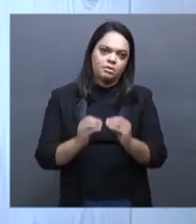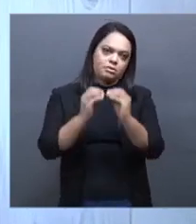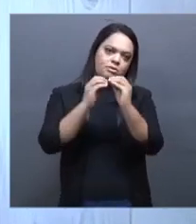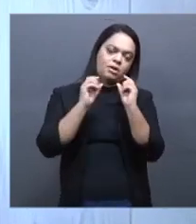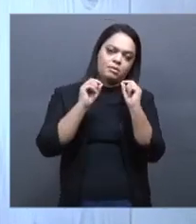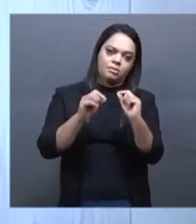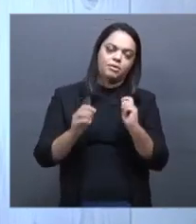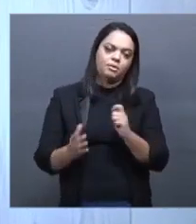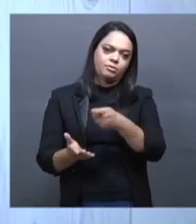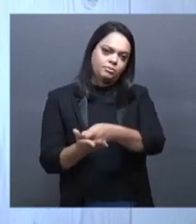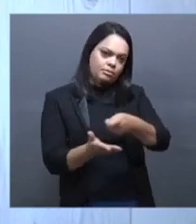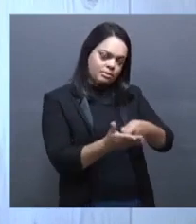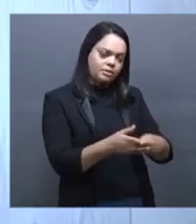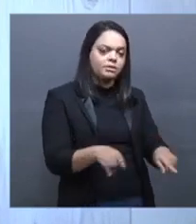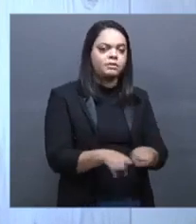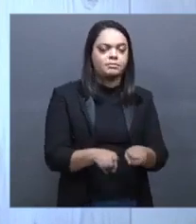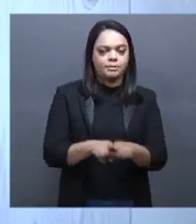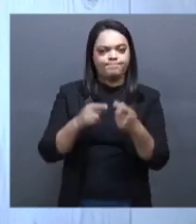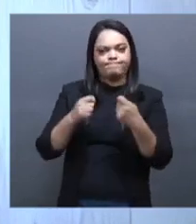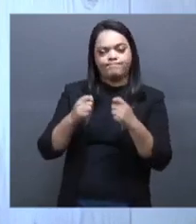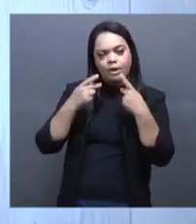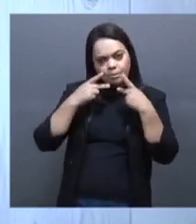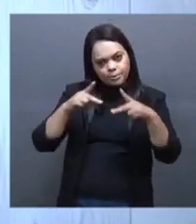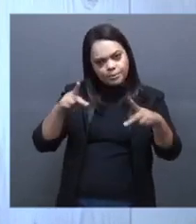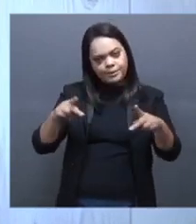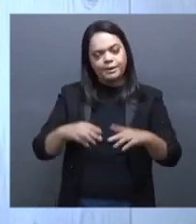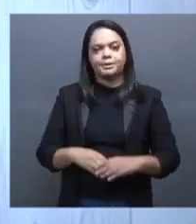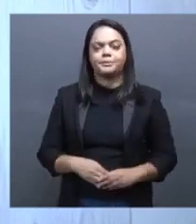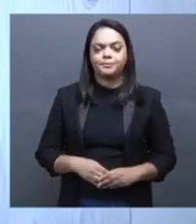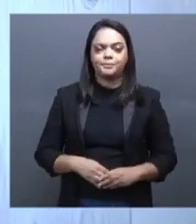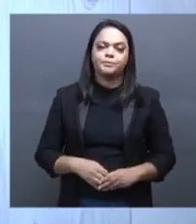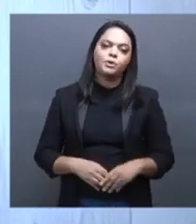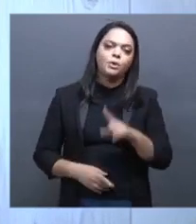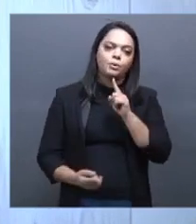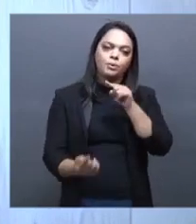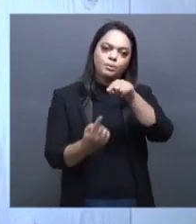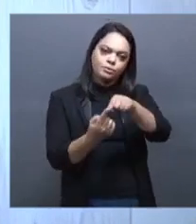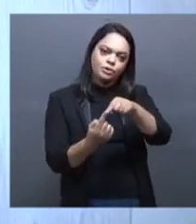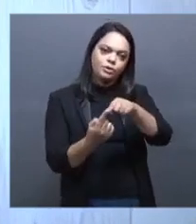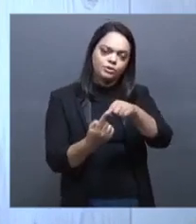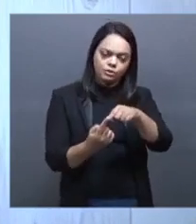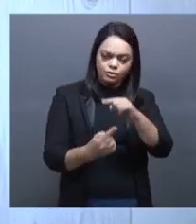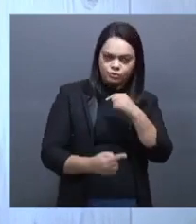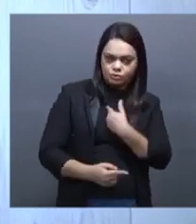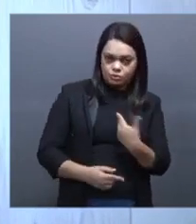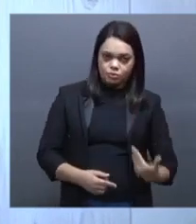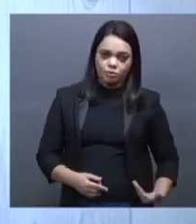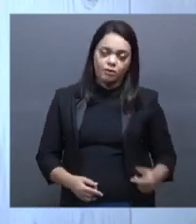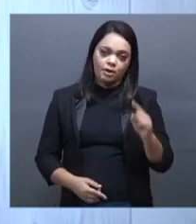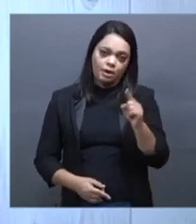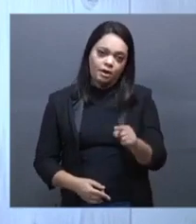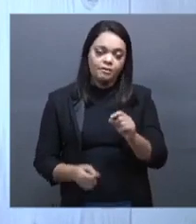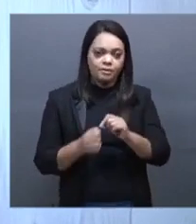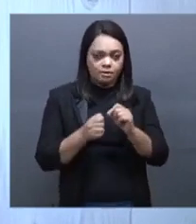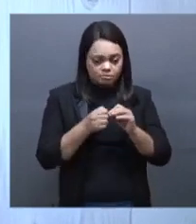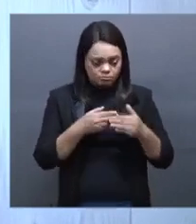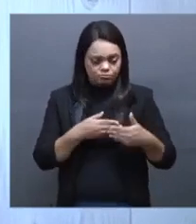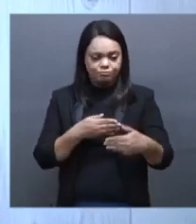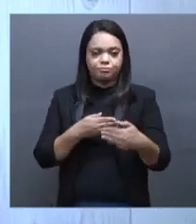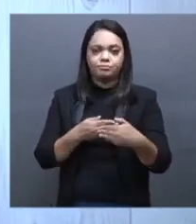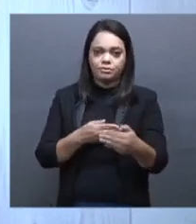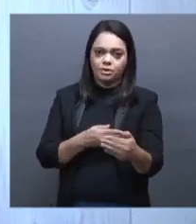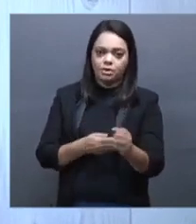os pagamentos também precisa ser publicada. A intenção do governo é viabilizar essas etapas nos próximos dias.